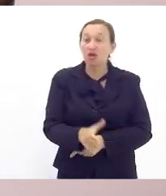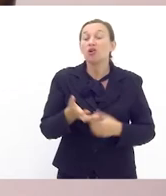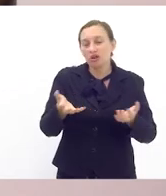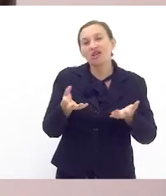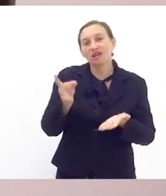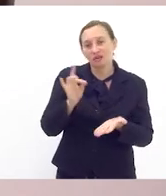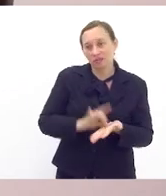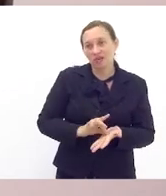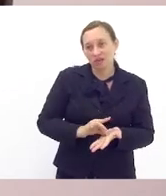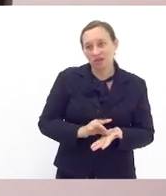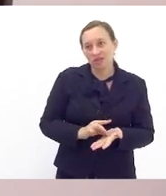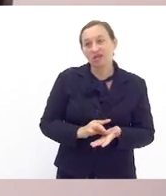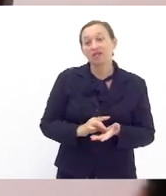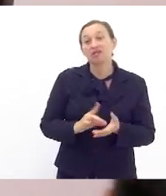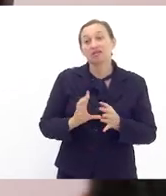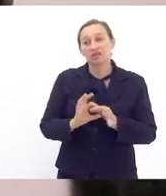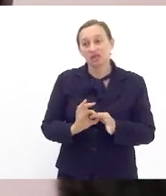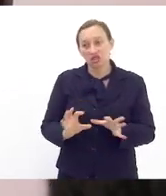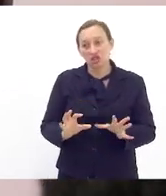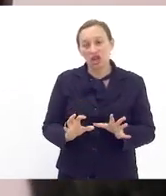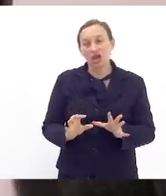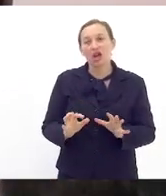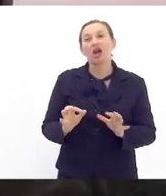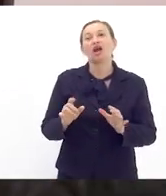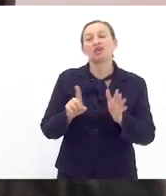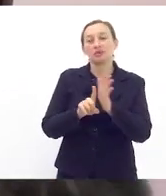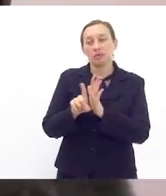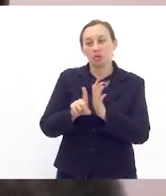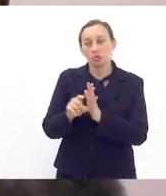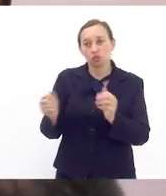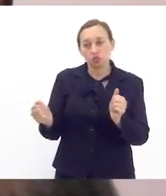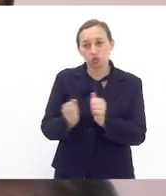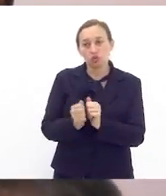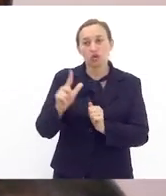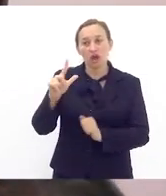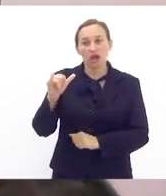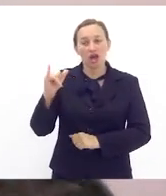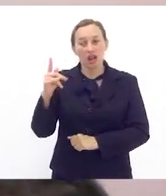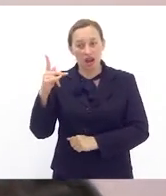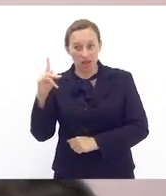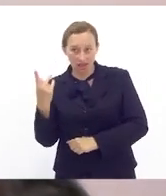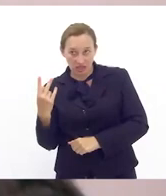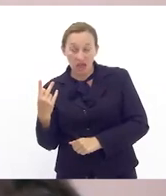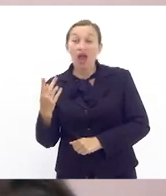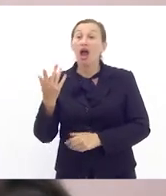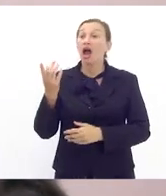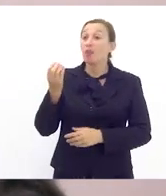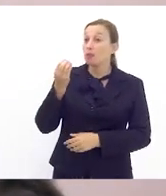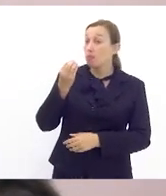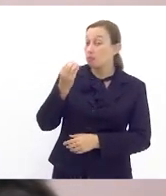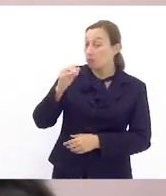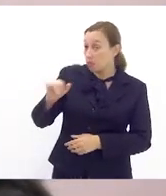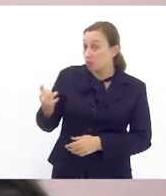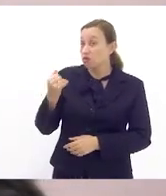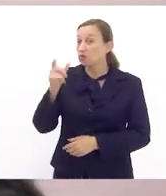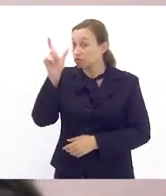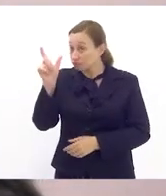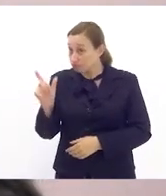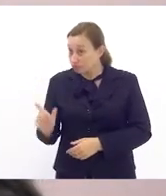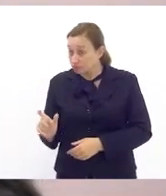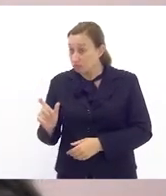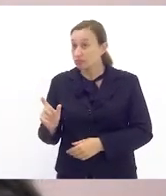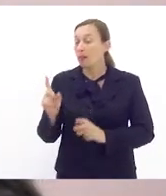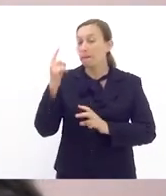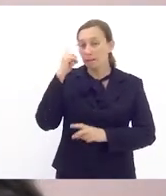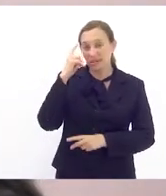realmente deixar esse pleito junto a light né aproveitando a sua pessoa para que repense